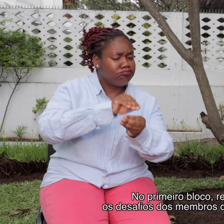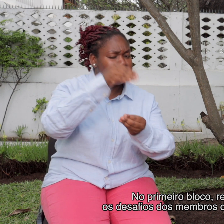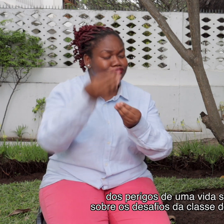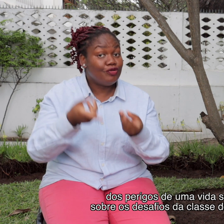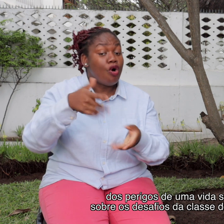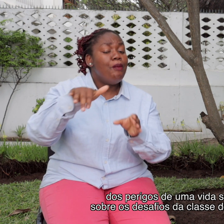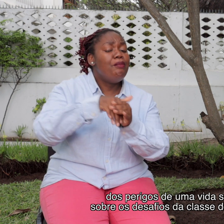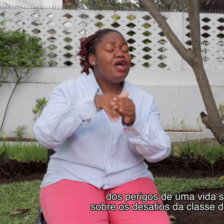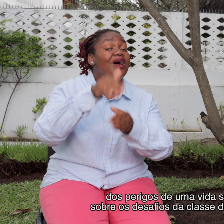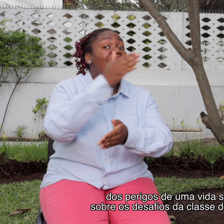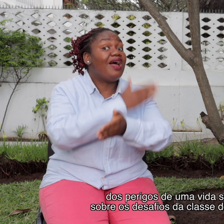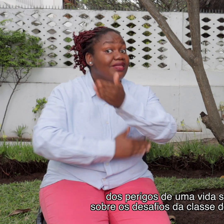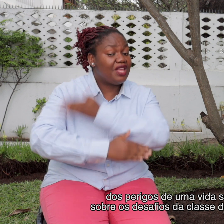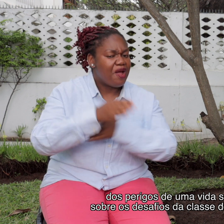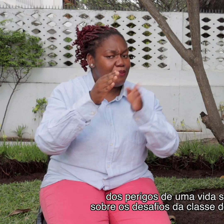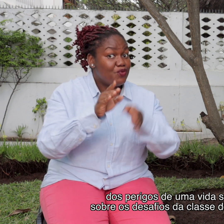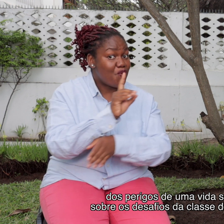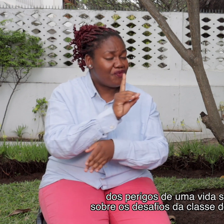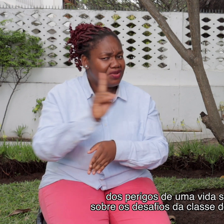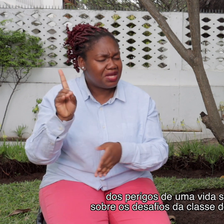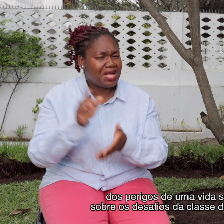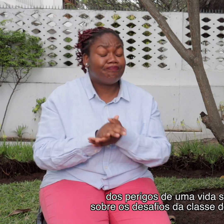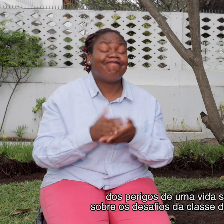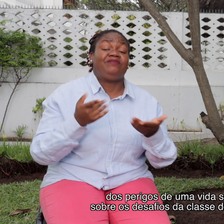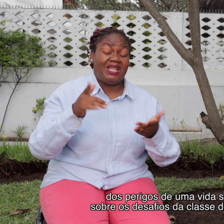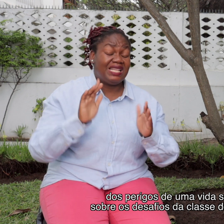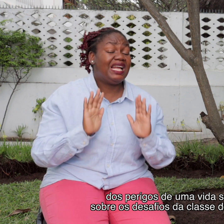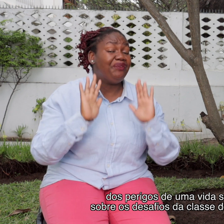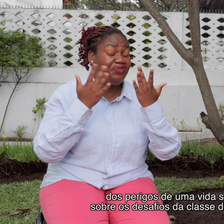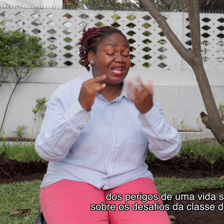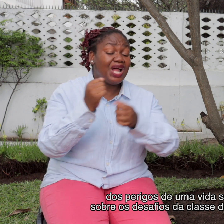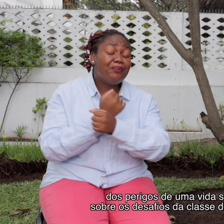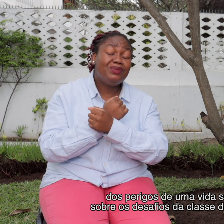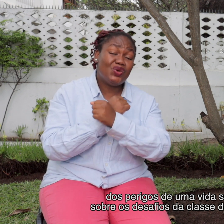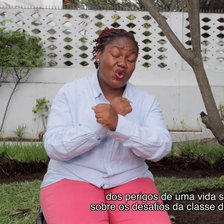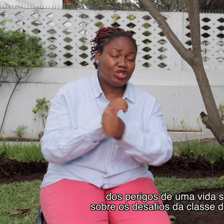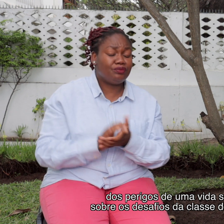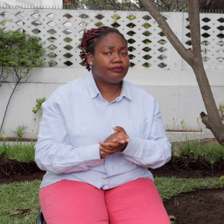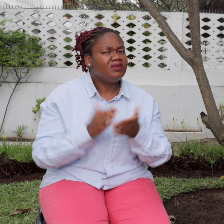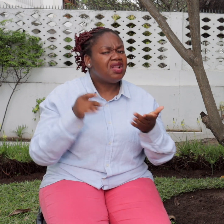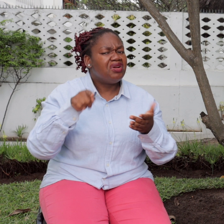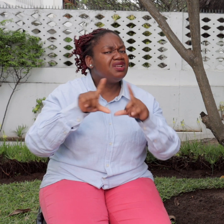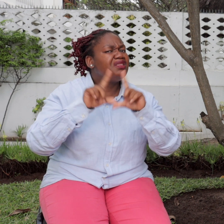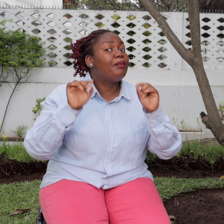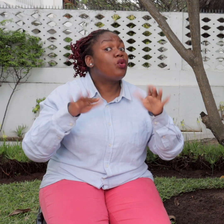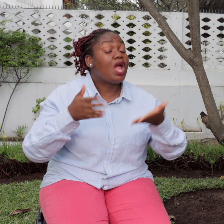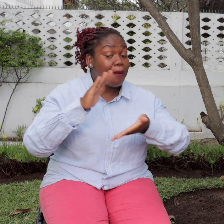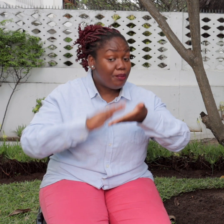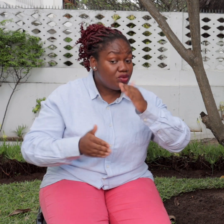Mboane, dos perigos de uma vida sedentária, bem como sobre os desafios da classe docente em Moçambique.